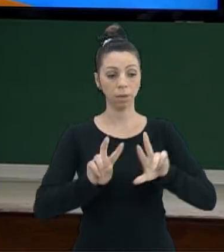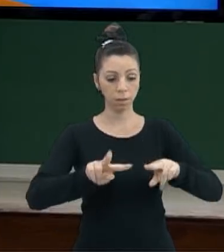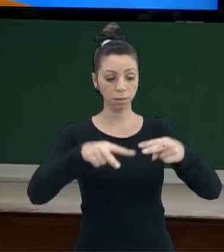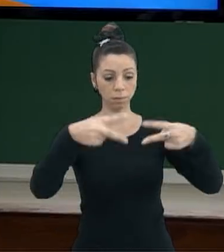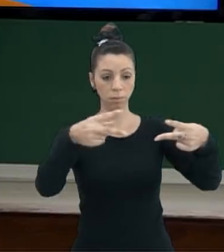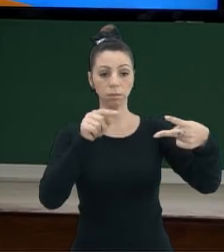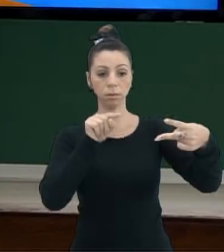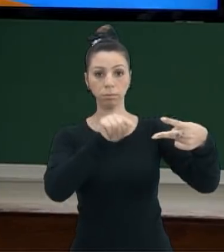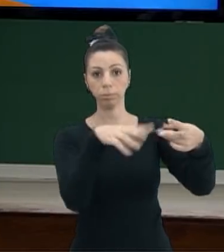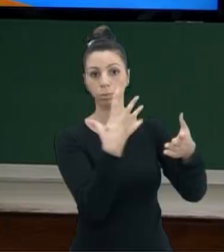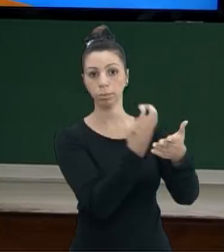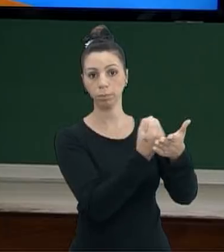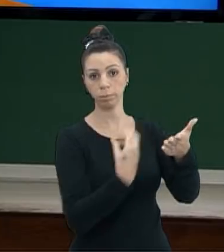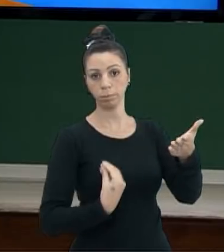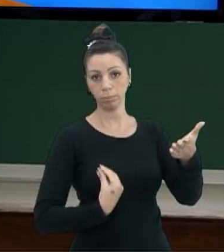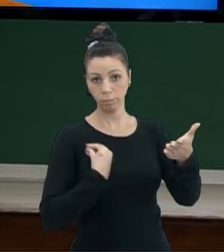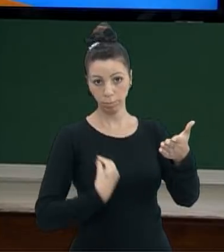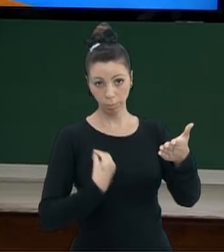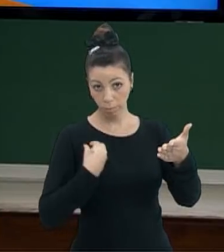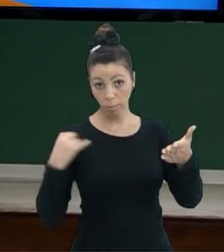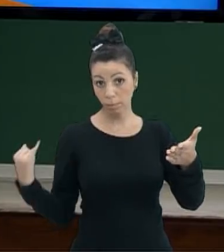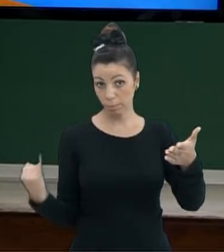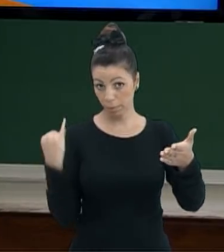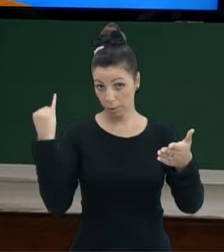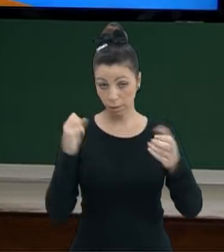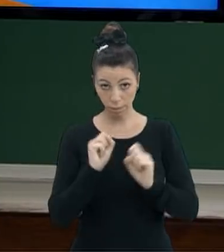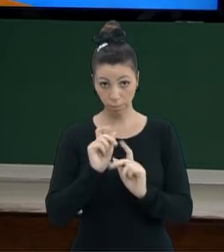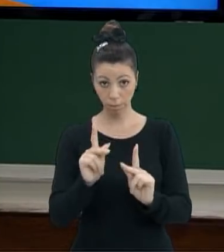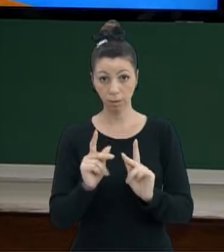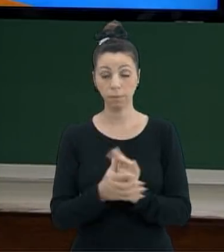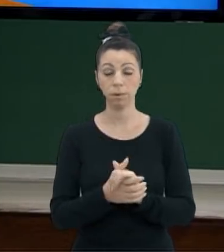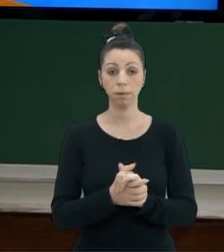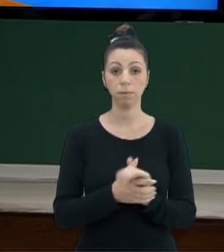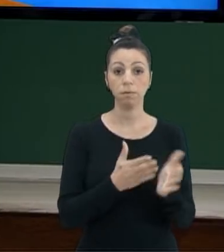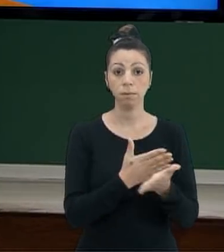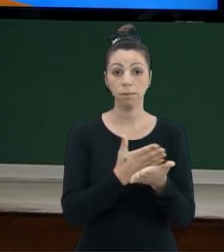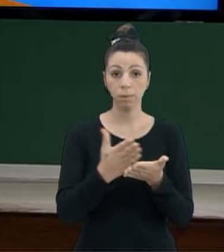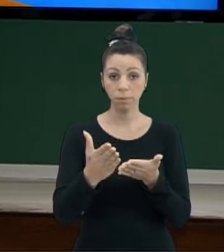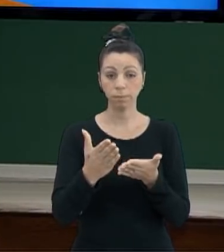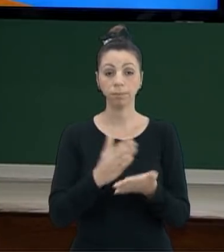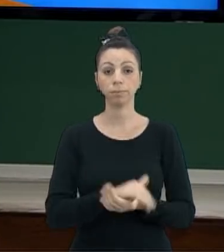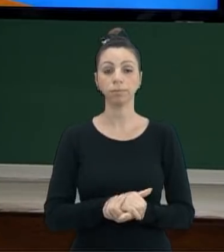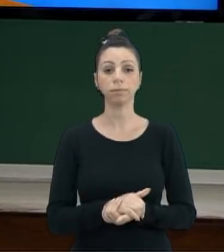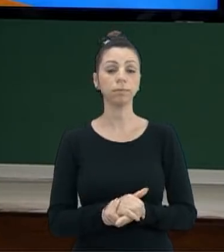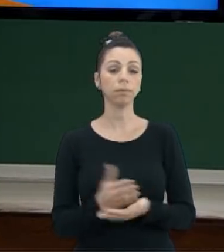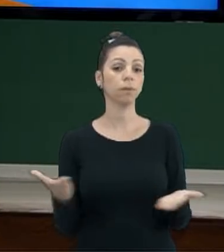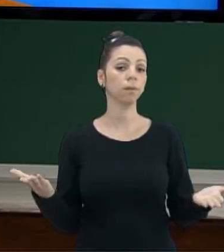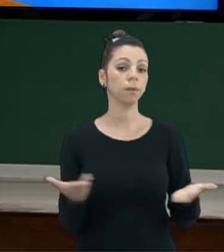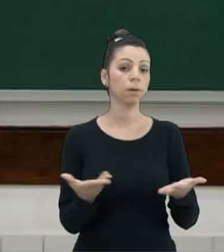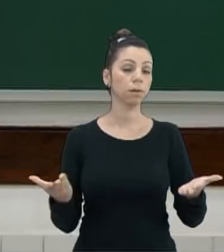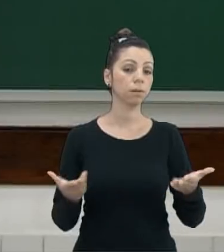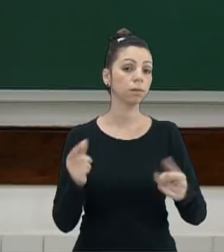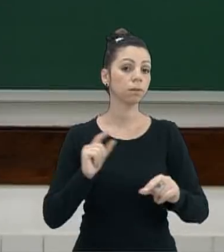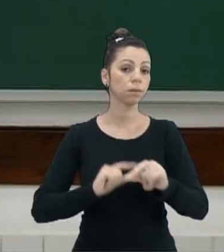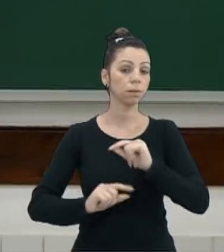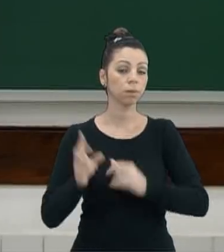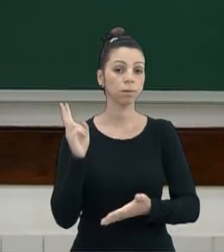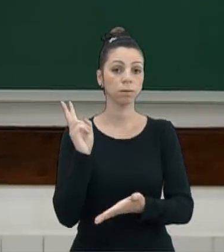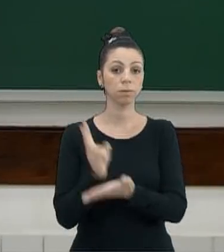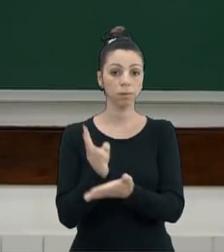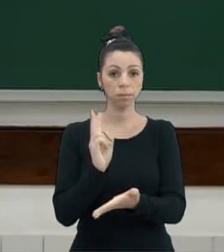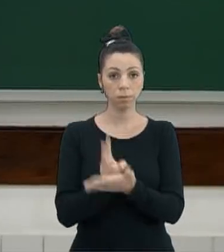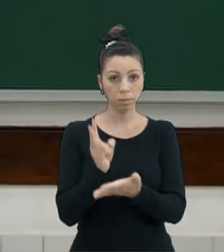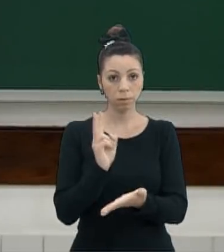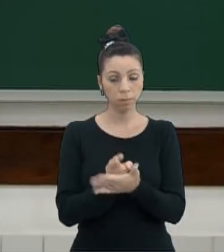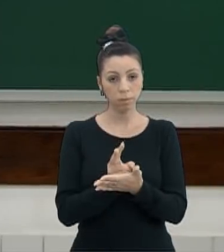presença lá. É muito importante, não esqueçam. Tudo bem? Vamos começar? Então, hoje nós vamos continuar